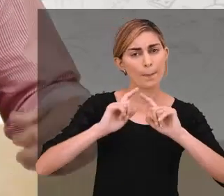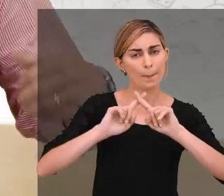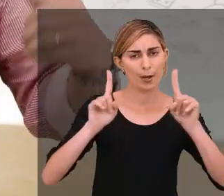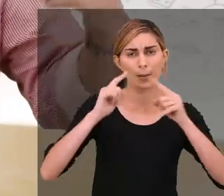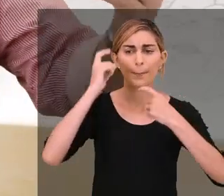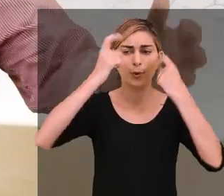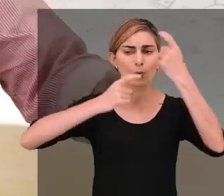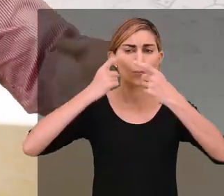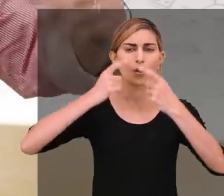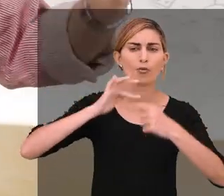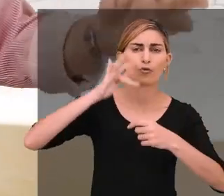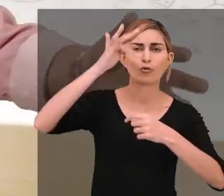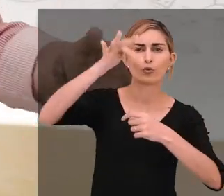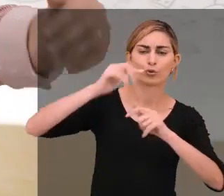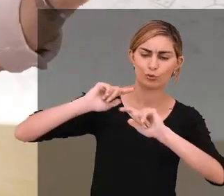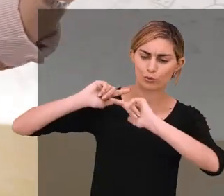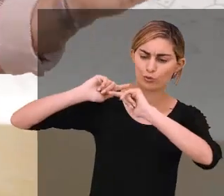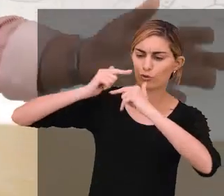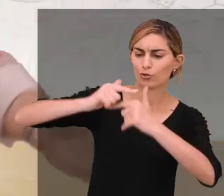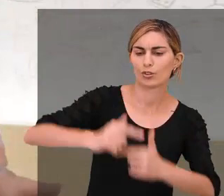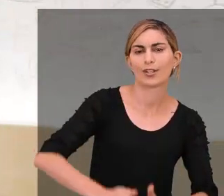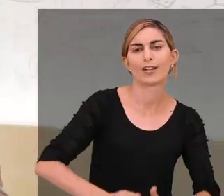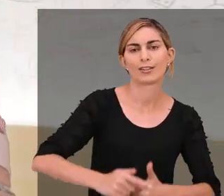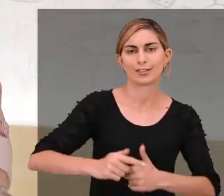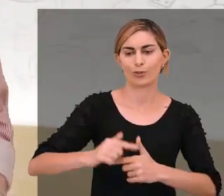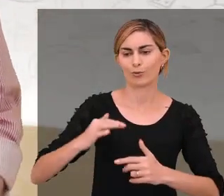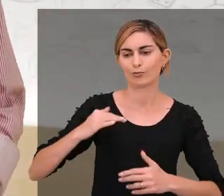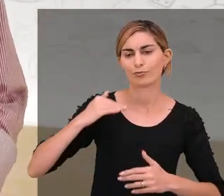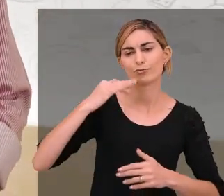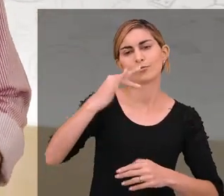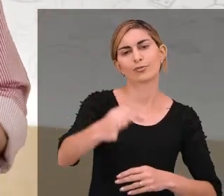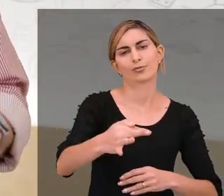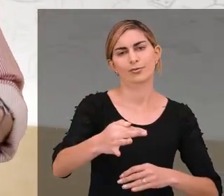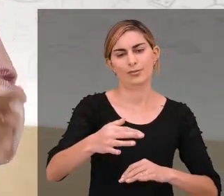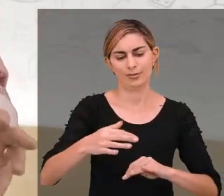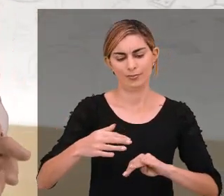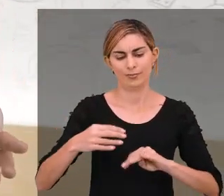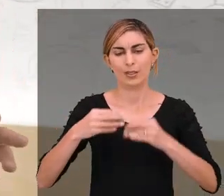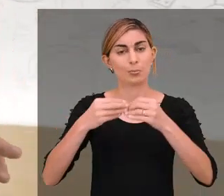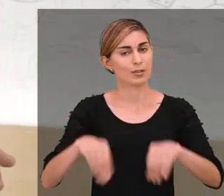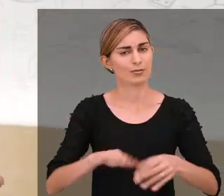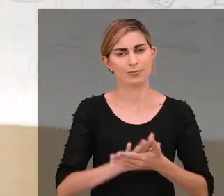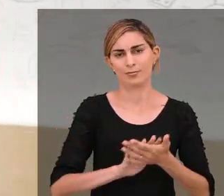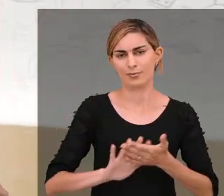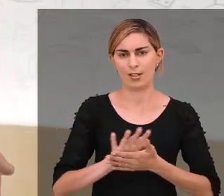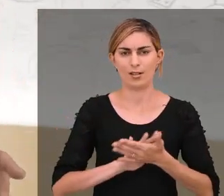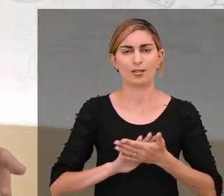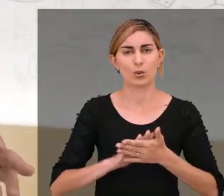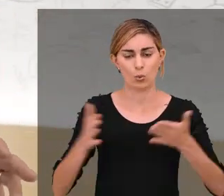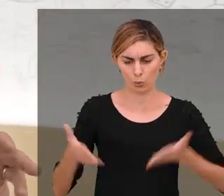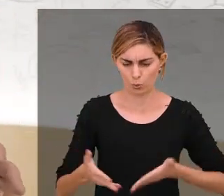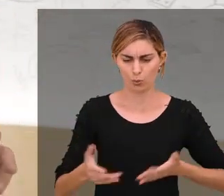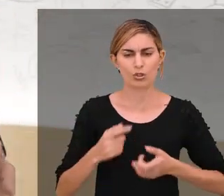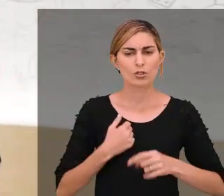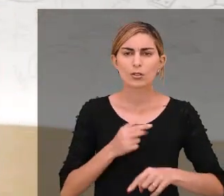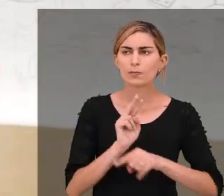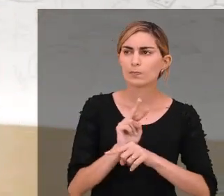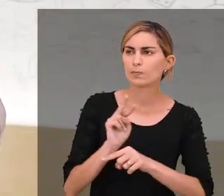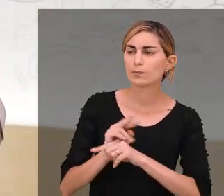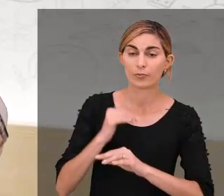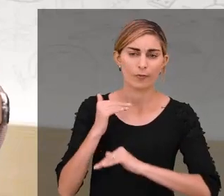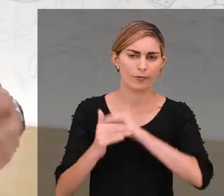prejudicar as necessidades futuras das próximas gerações. Então, desde então, a gente vem procurando, vamos dizer